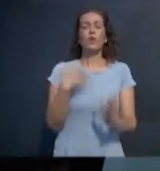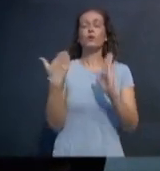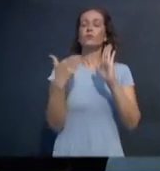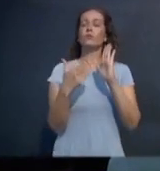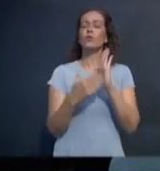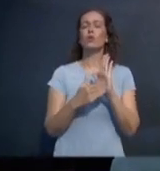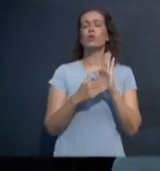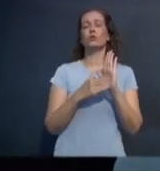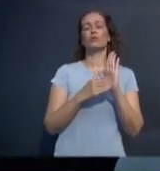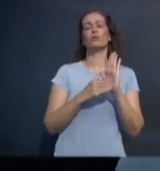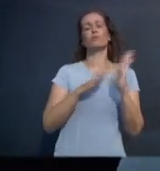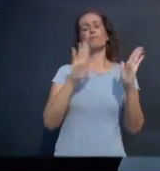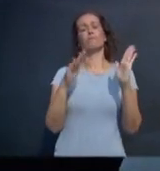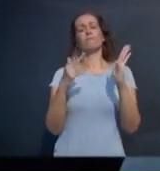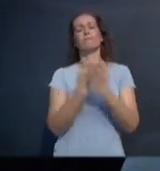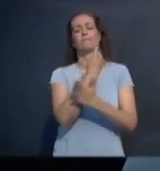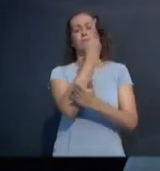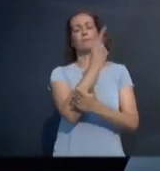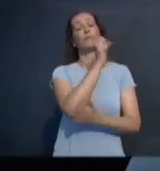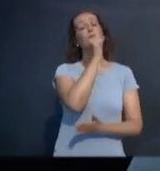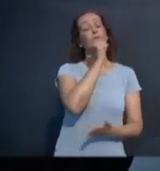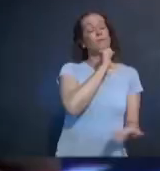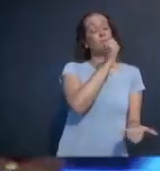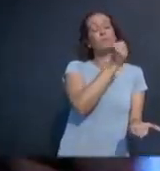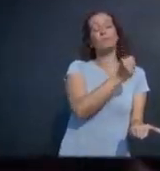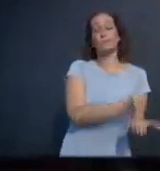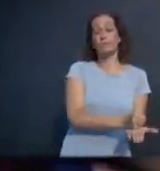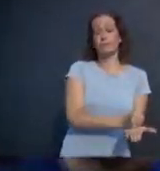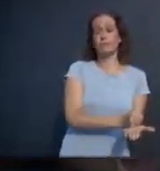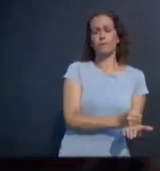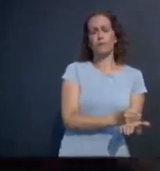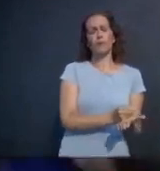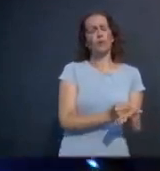aqui do Velho Testamento,